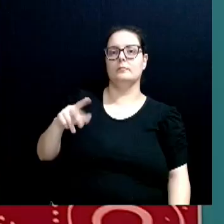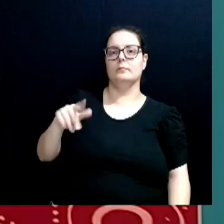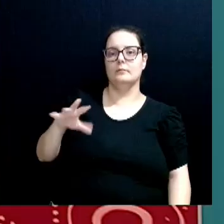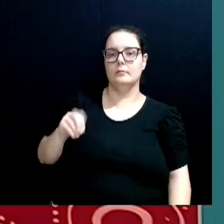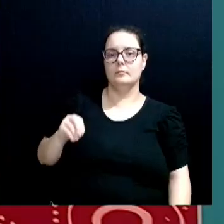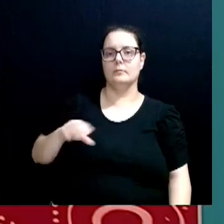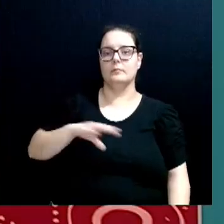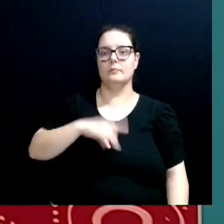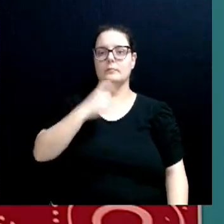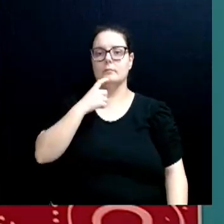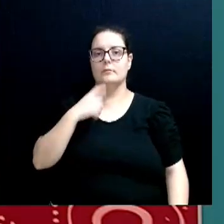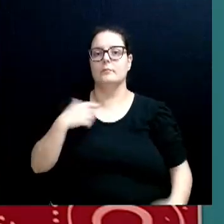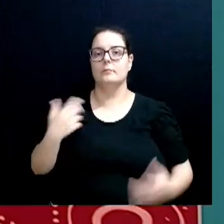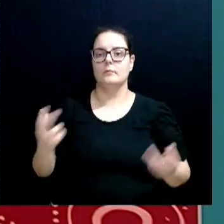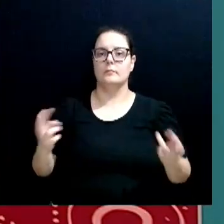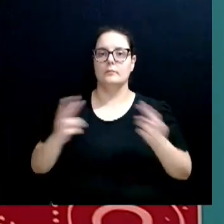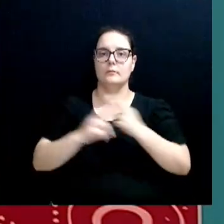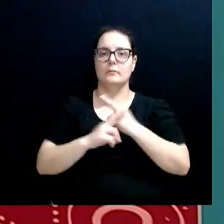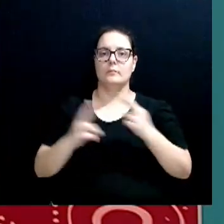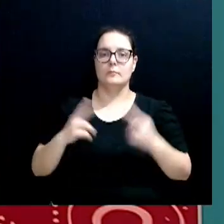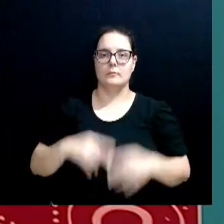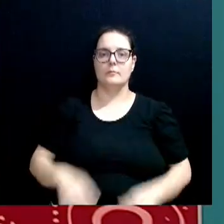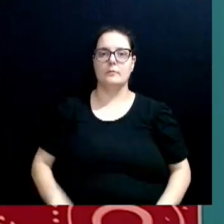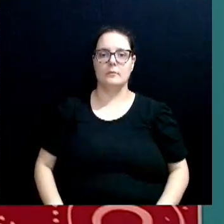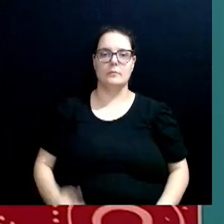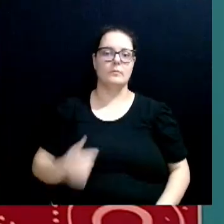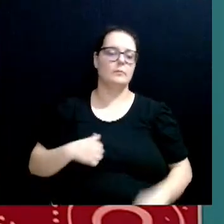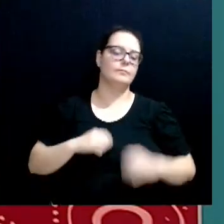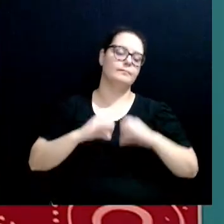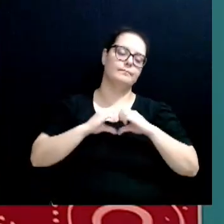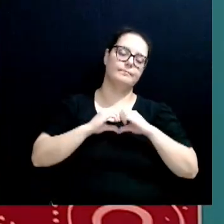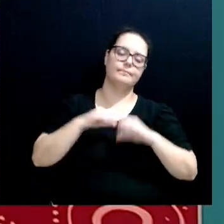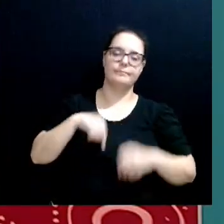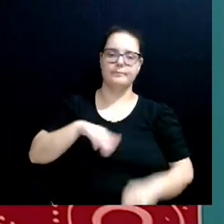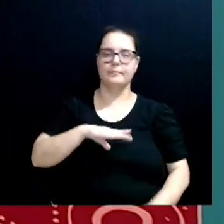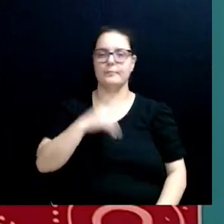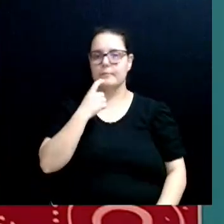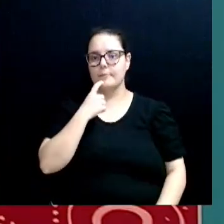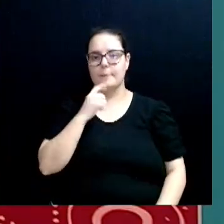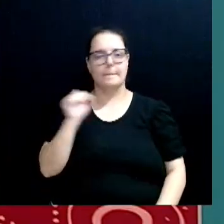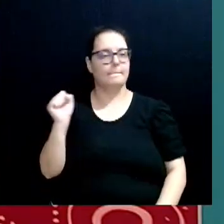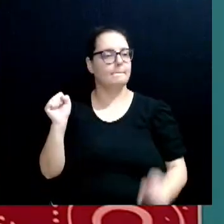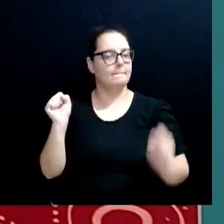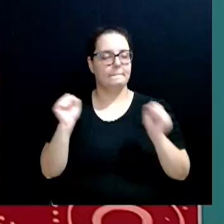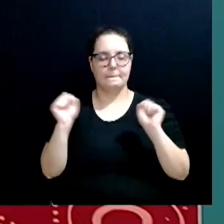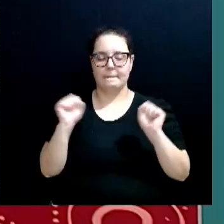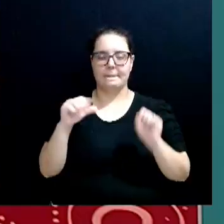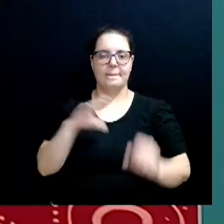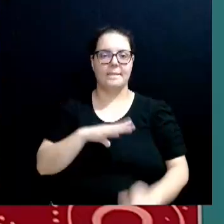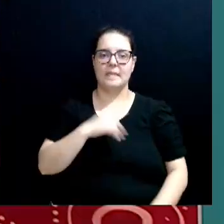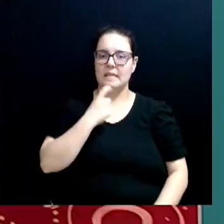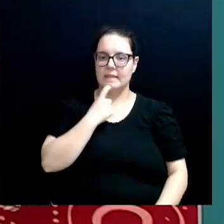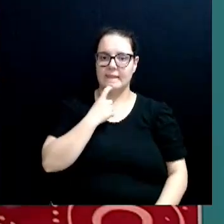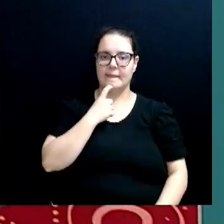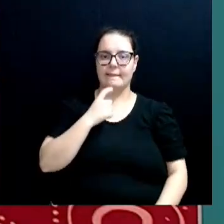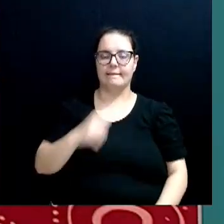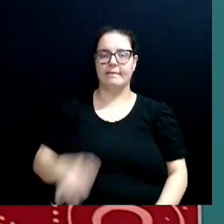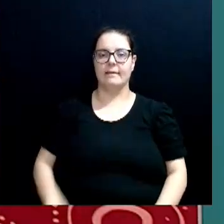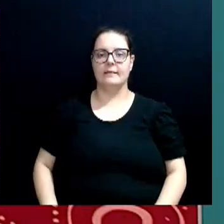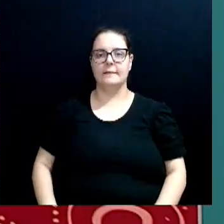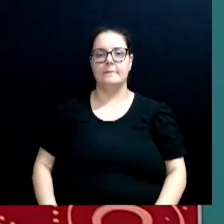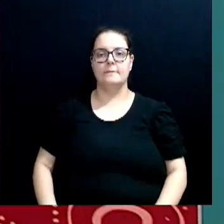vocês? Eu amo essa cidade, eu amo Campinas. Eu já atuei fora